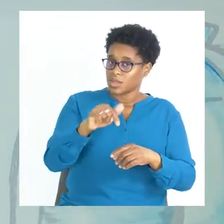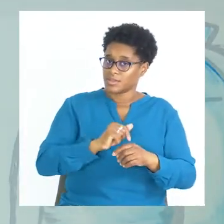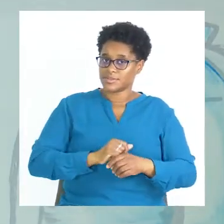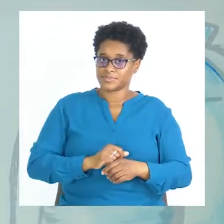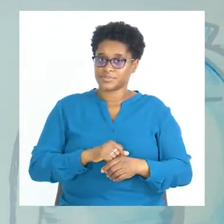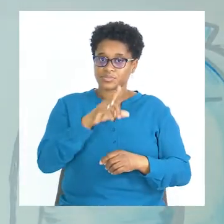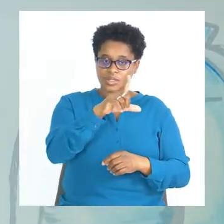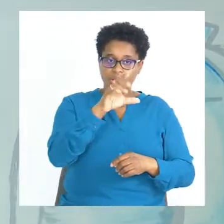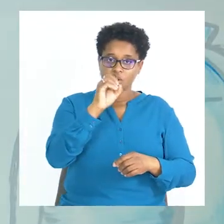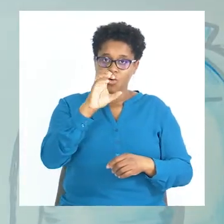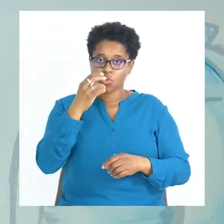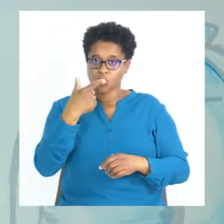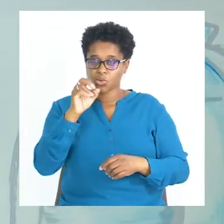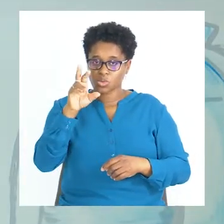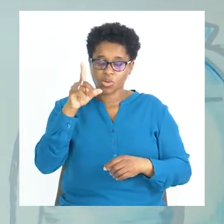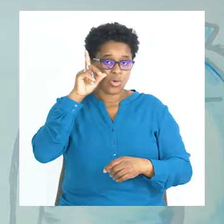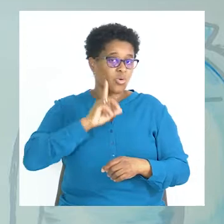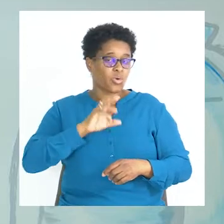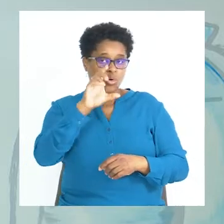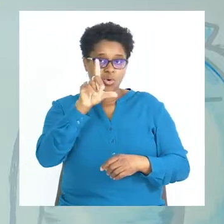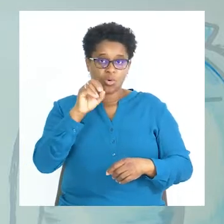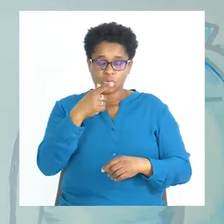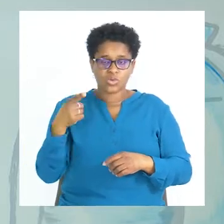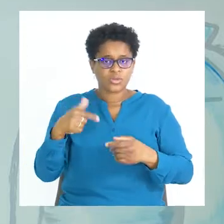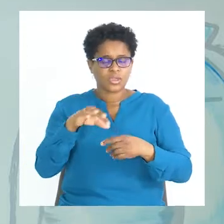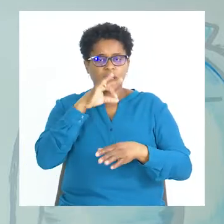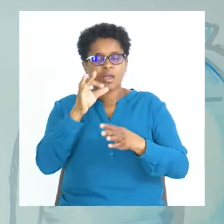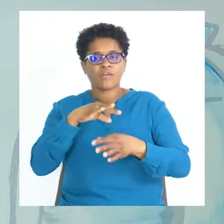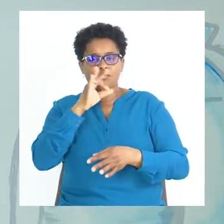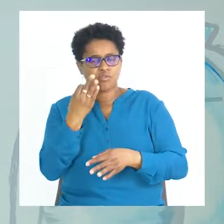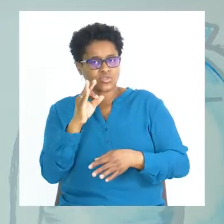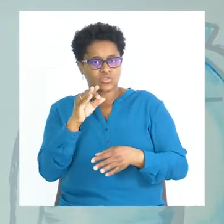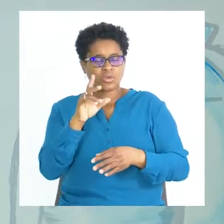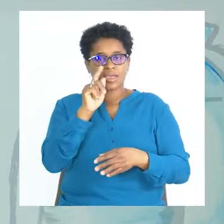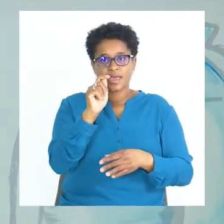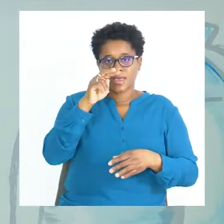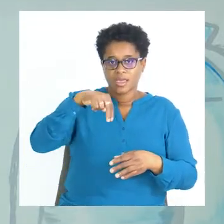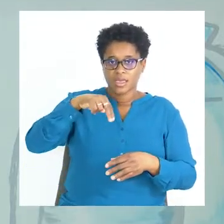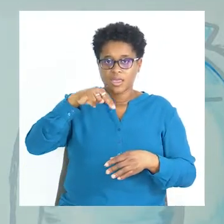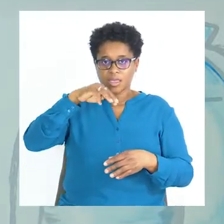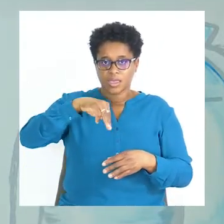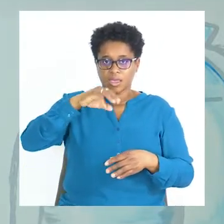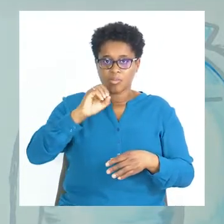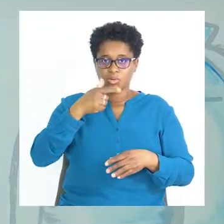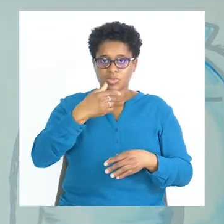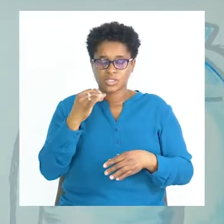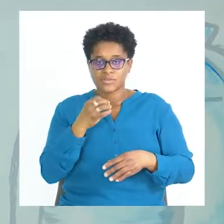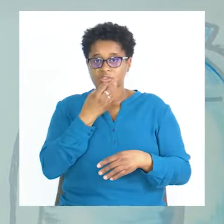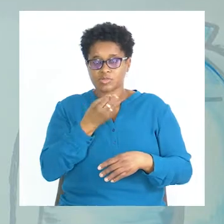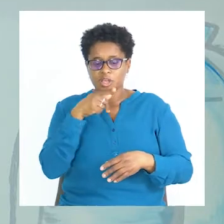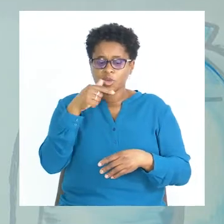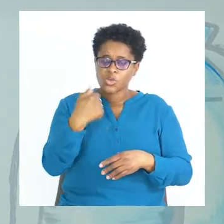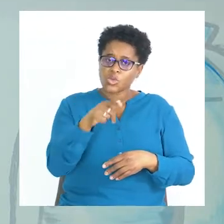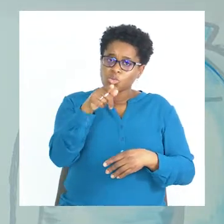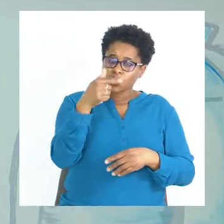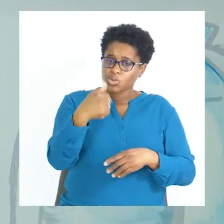a locutor ou locutora que usa a função emotiva, para explicar. Tu tens aqui a mensagem que,